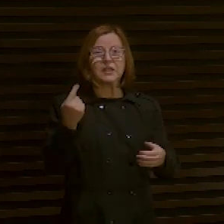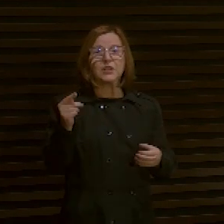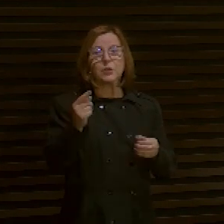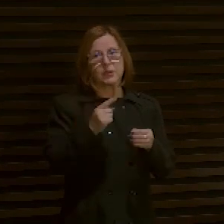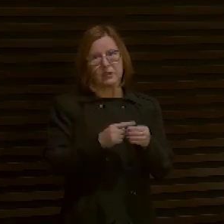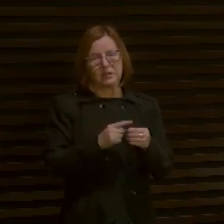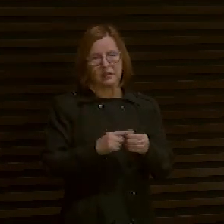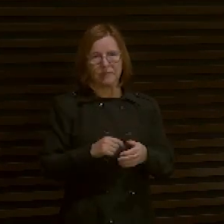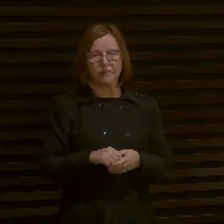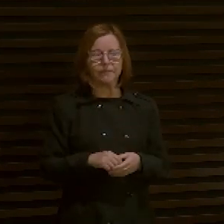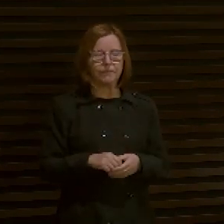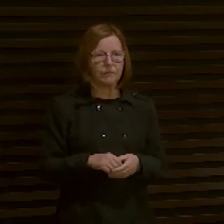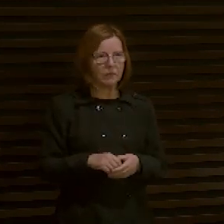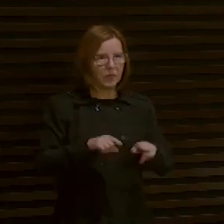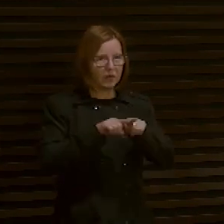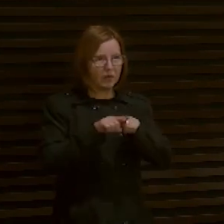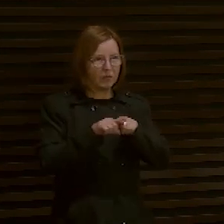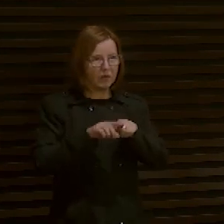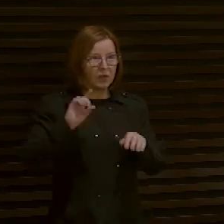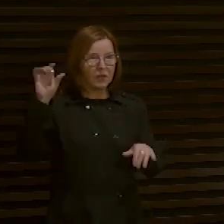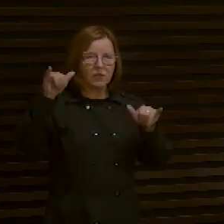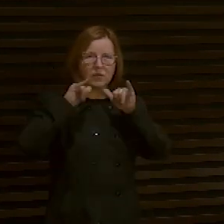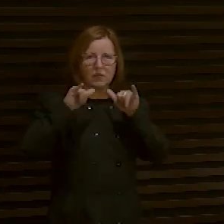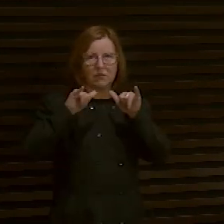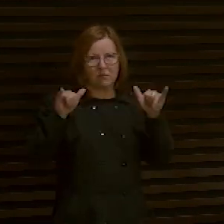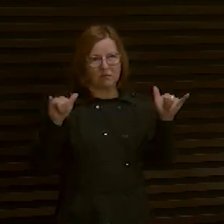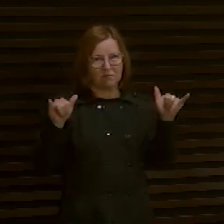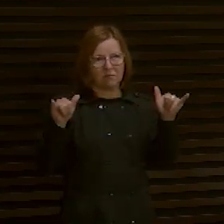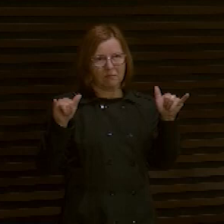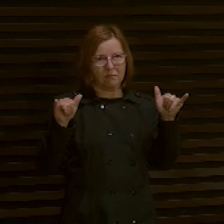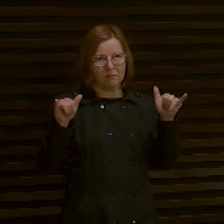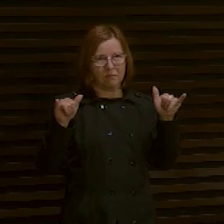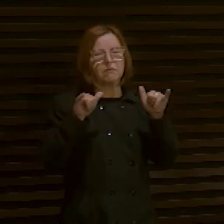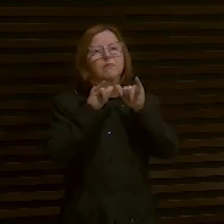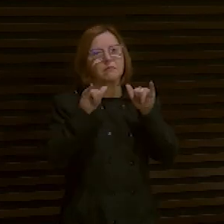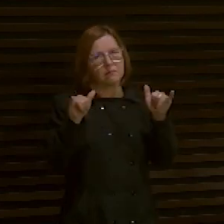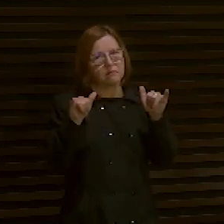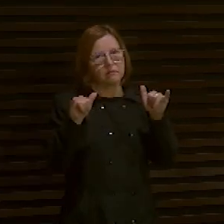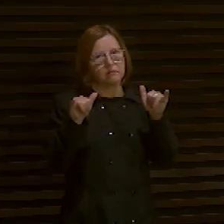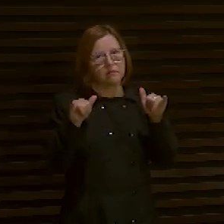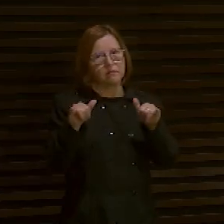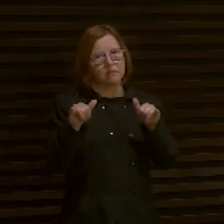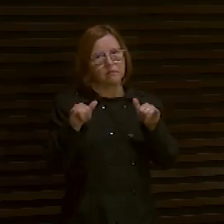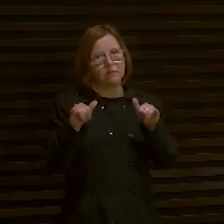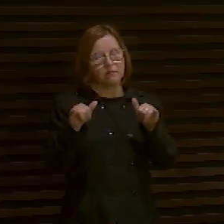irmãos, Deus avisou porque Ele ama, e Ele alertou mais de uma vez